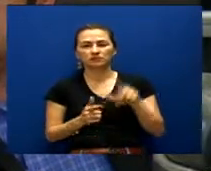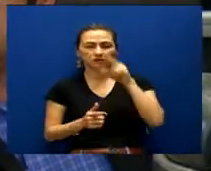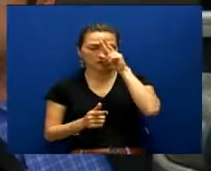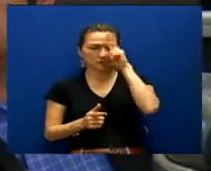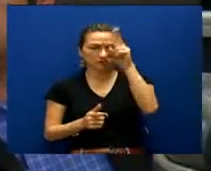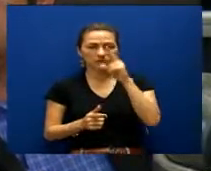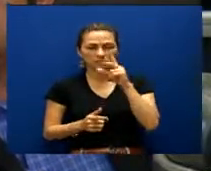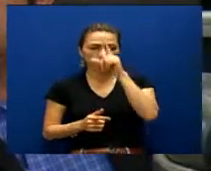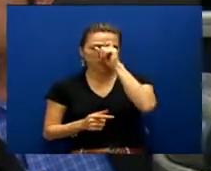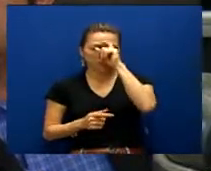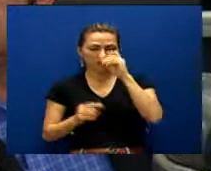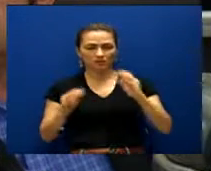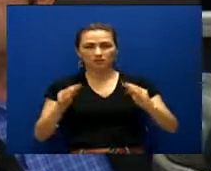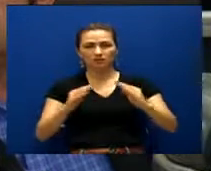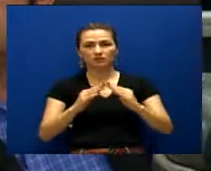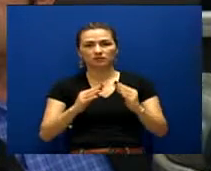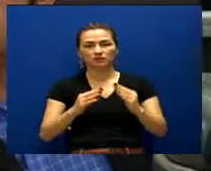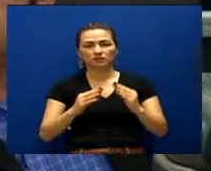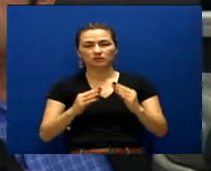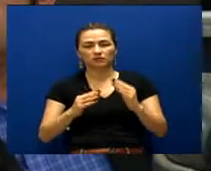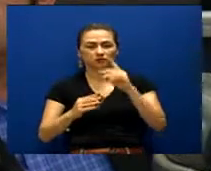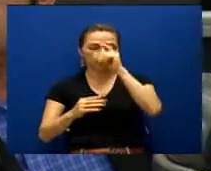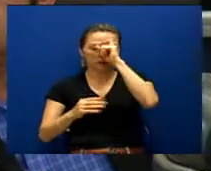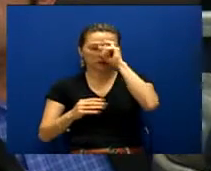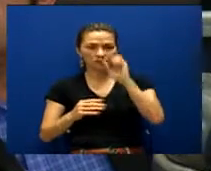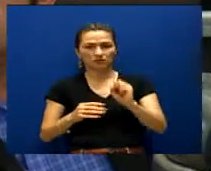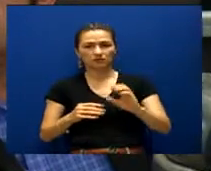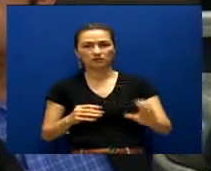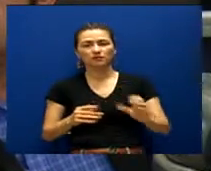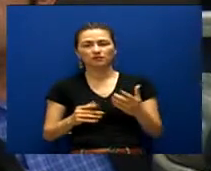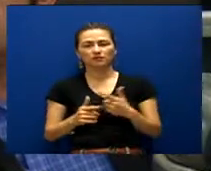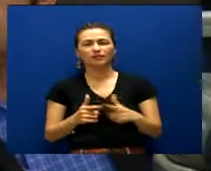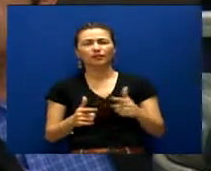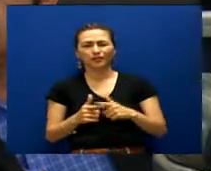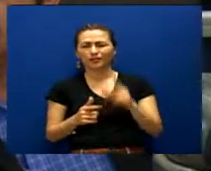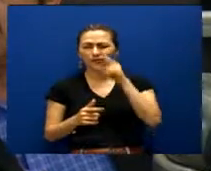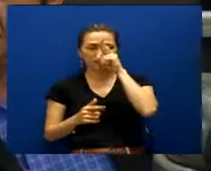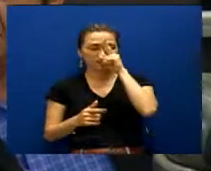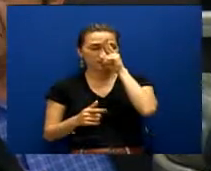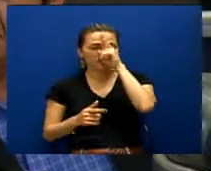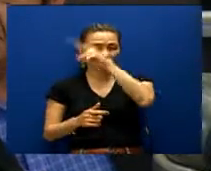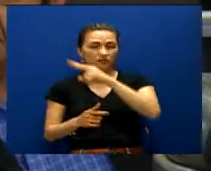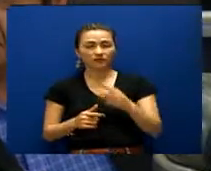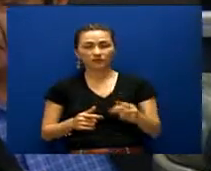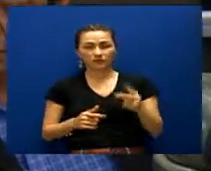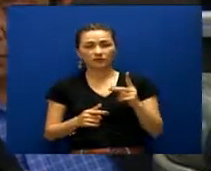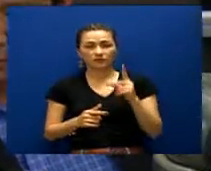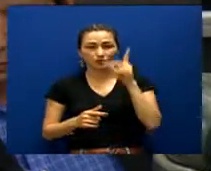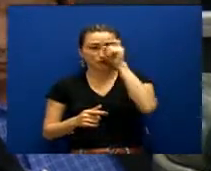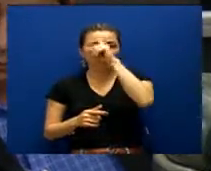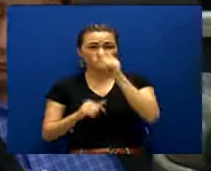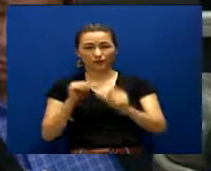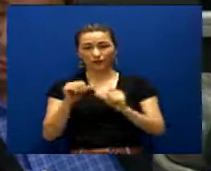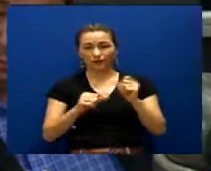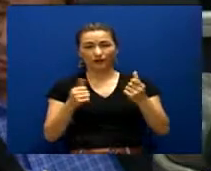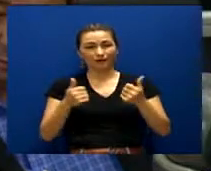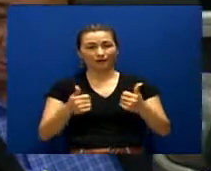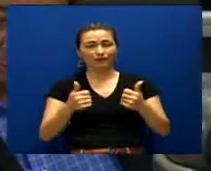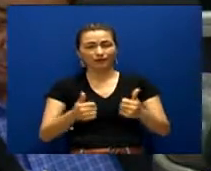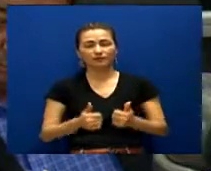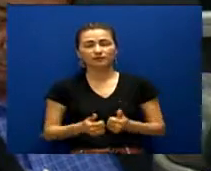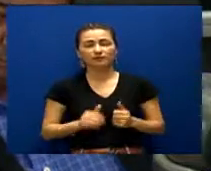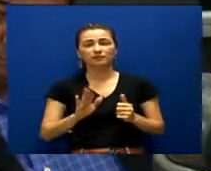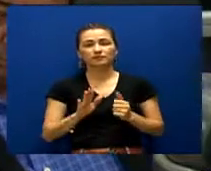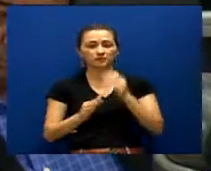Casa, terrível, inclusive está difícil de ser resgatado, mas tenho certeza que pessoas de liderança, da expressão e da dignidade do